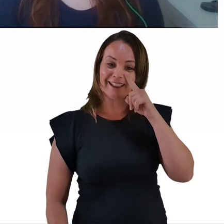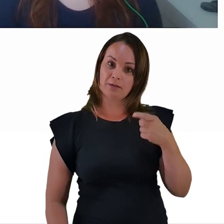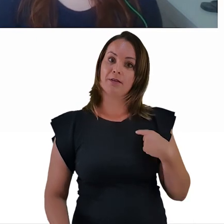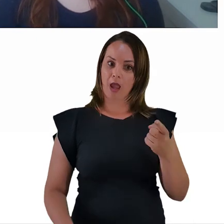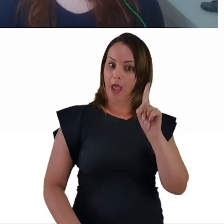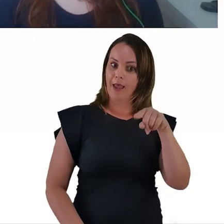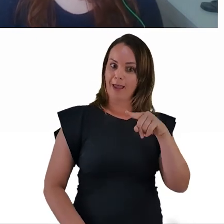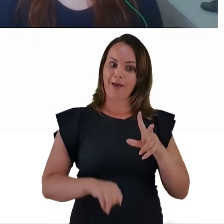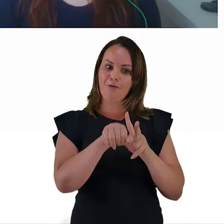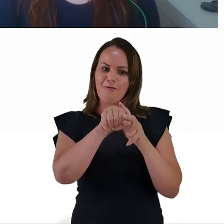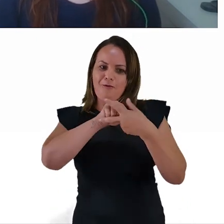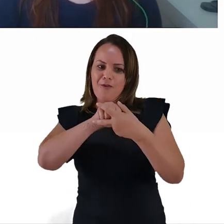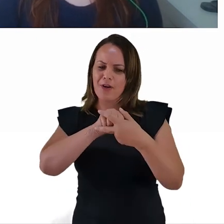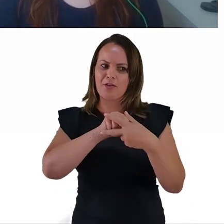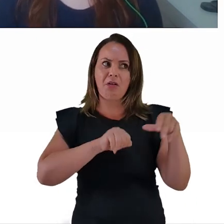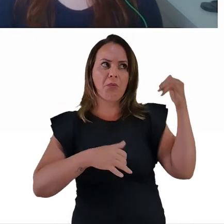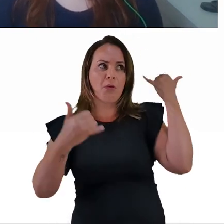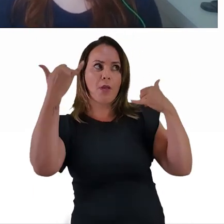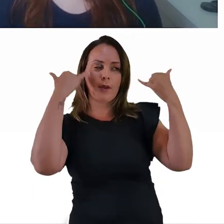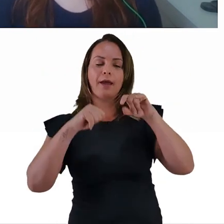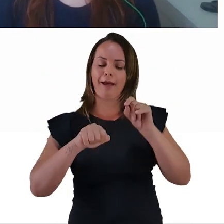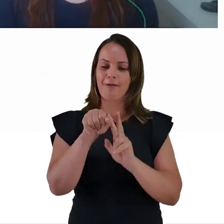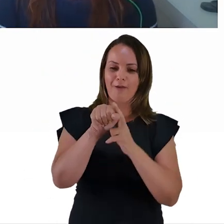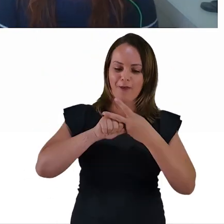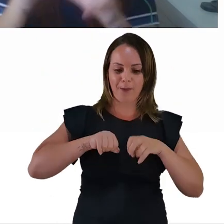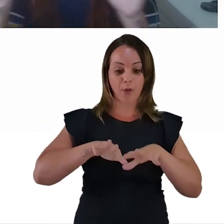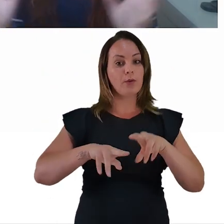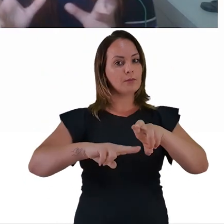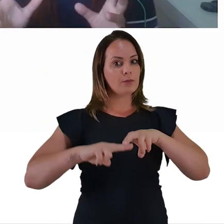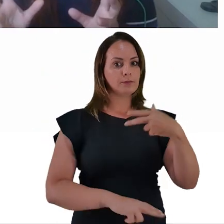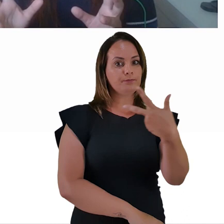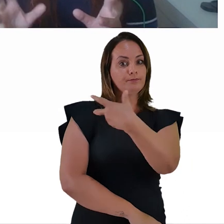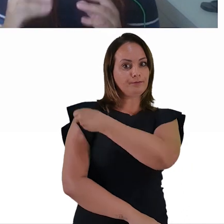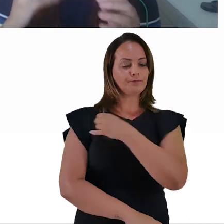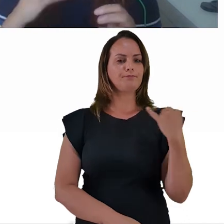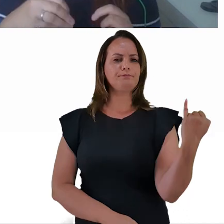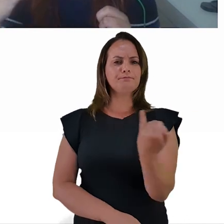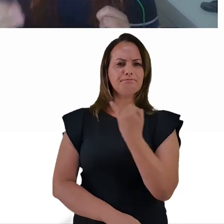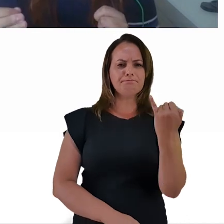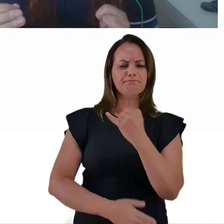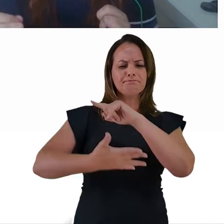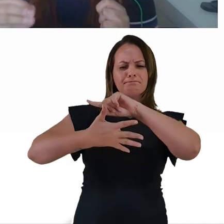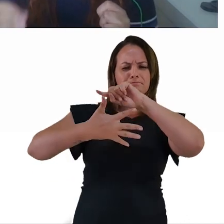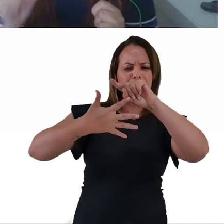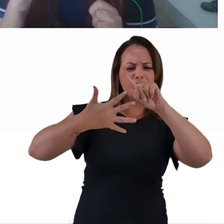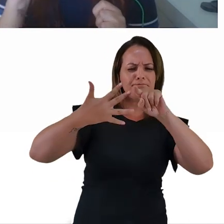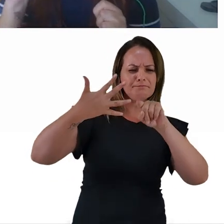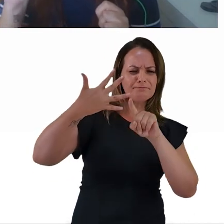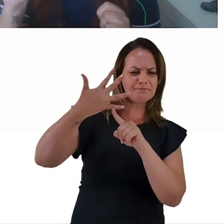vírus que a gente está ouvindo tanto falar aí da pandemia. Por isso que a vacina é tão importante. Então, é uma série de coisas que permitiram com